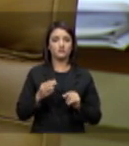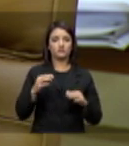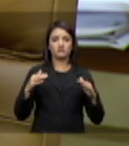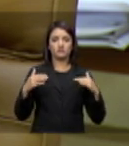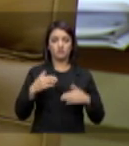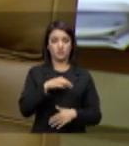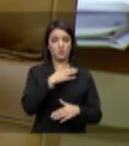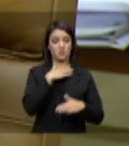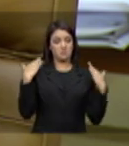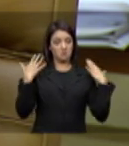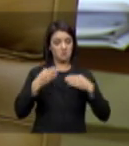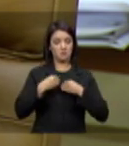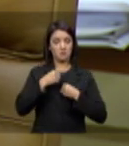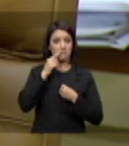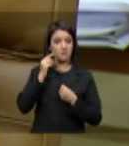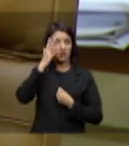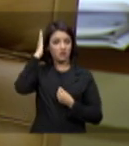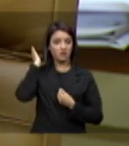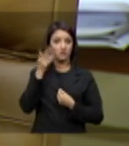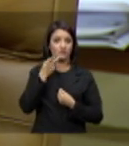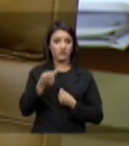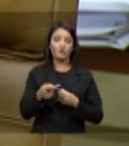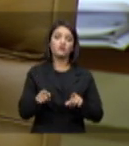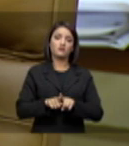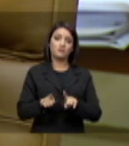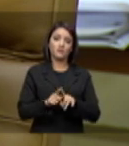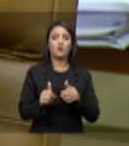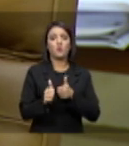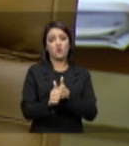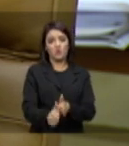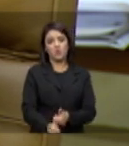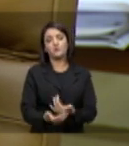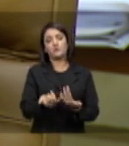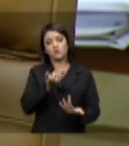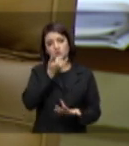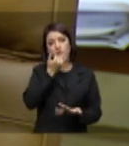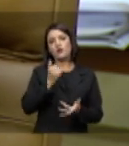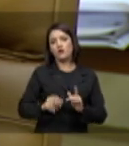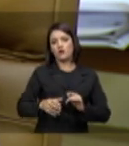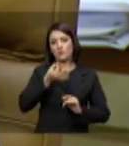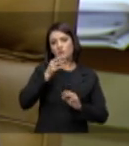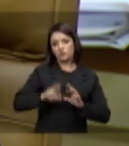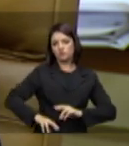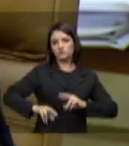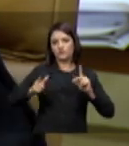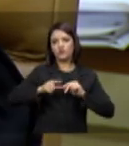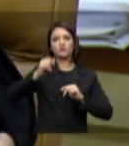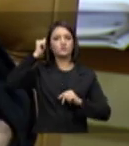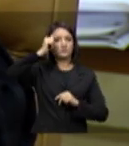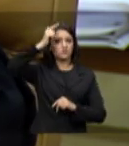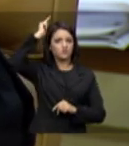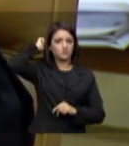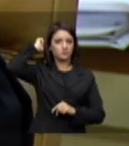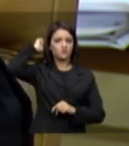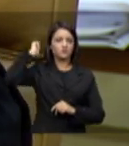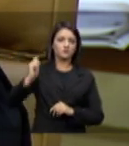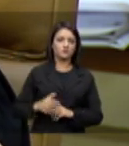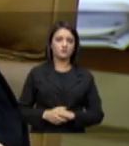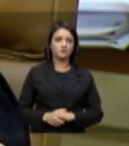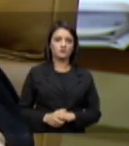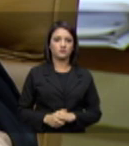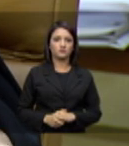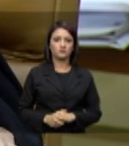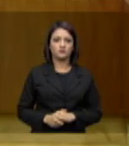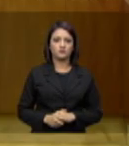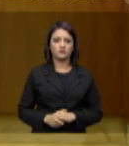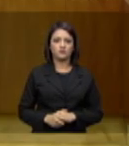aurélio poema de acordo e no mais eu acompanho as vendas por excelência divergência iniciada pelo ministro alexandre de moraes é